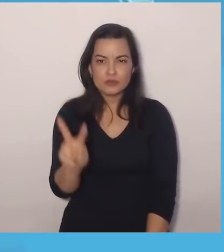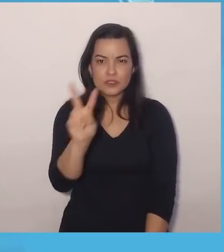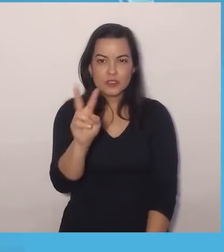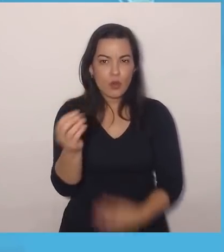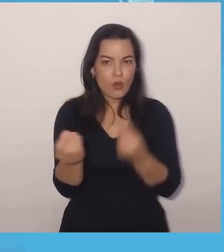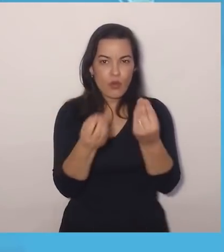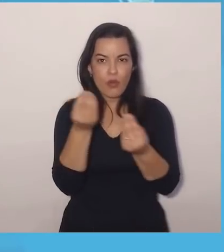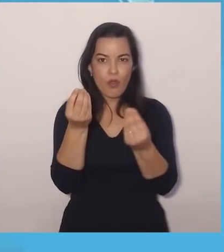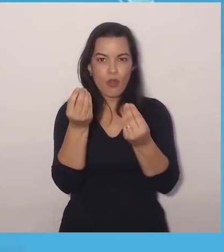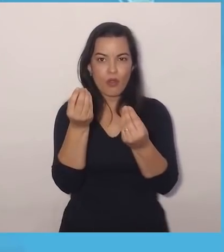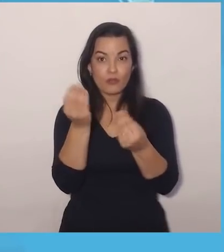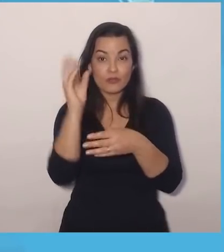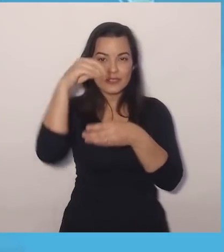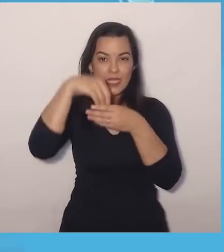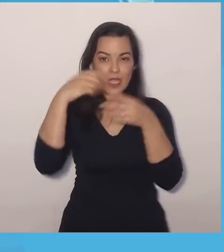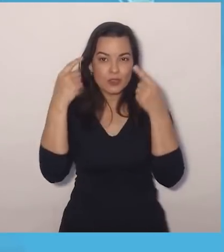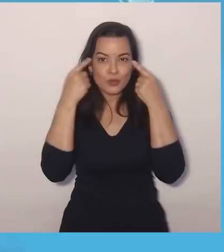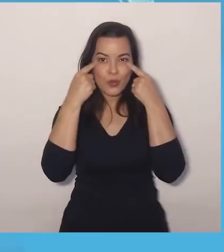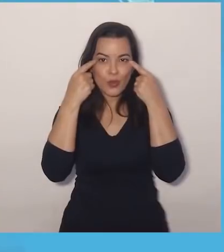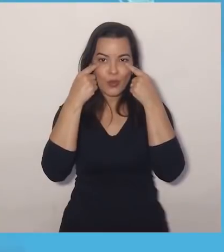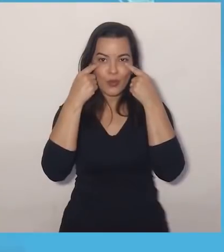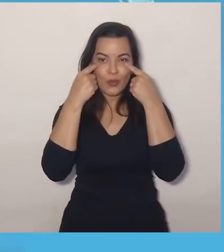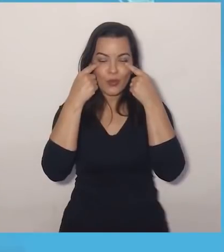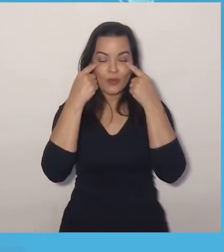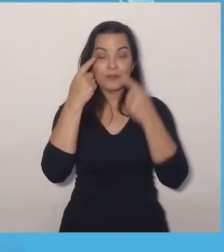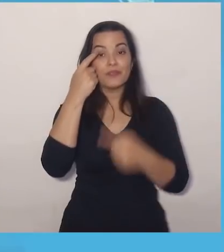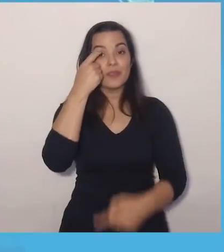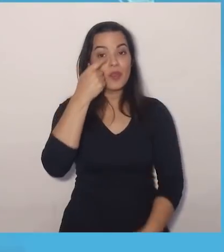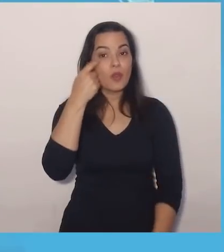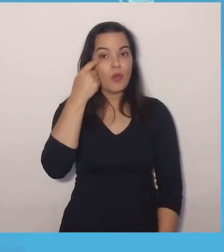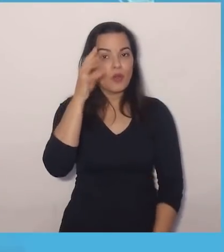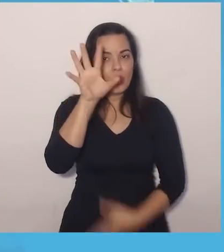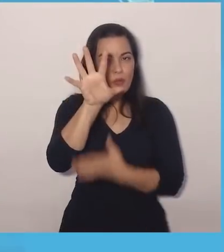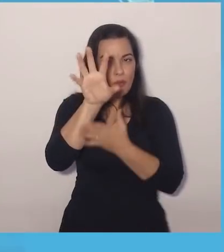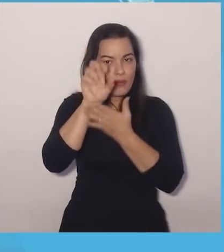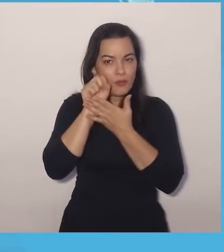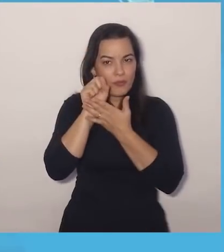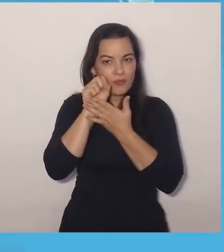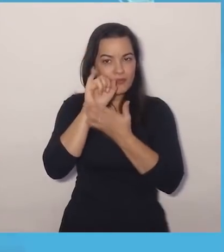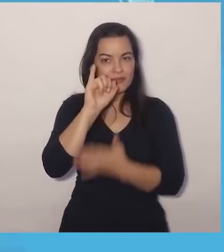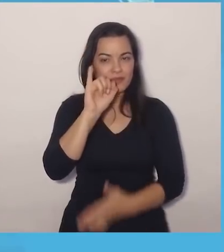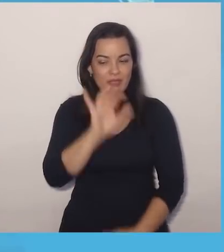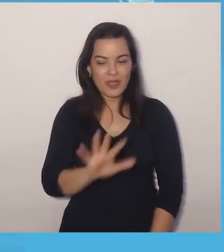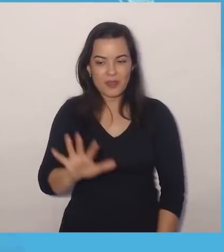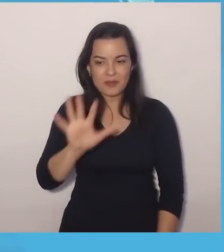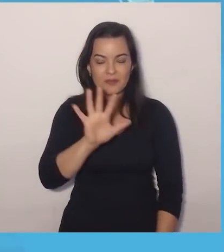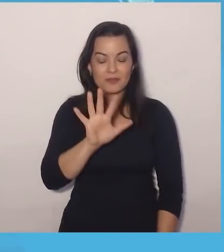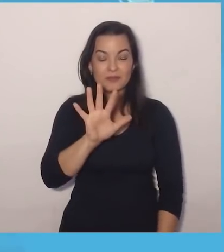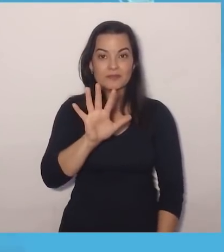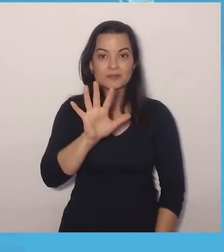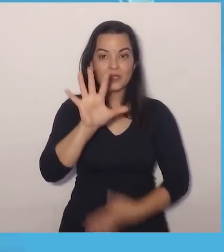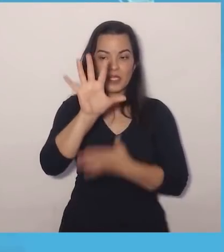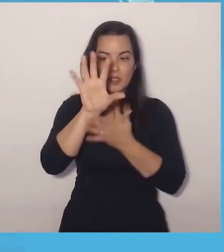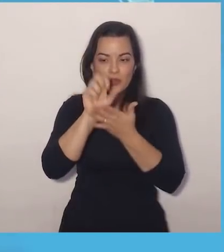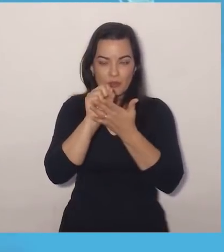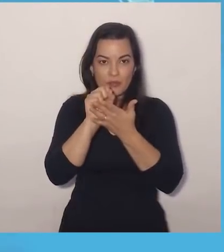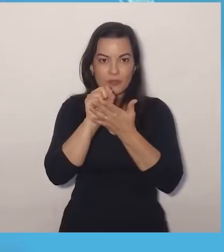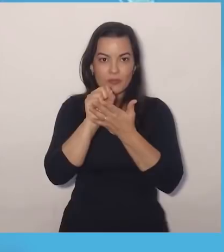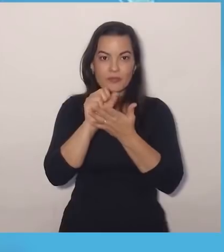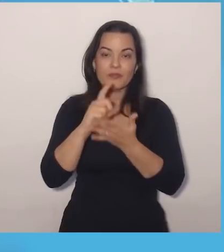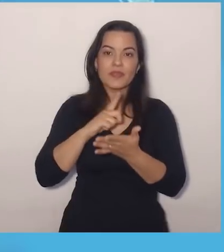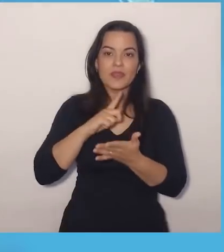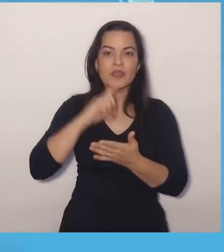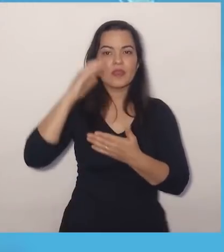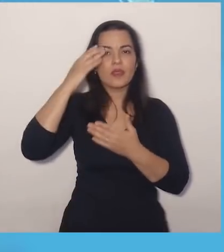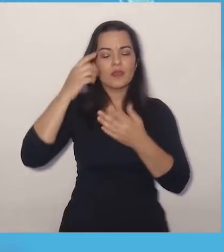visão. Então, o nosso olho, ele vai captar a imagem e aí ele tem todas essas partes,